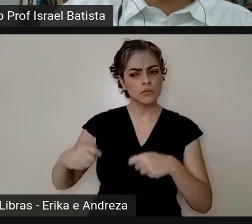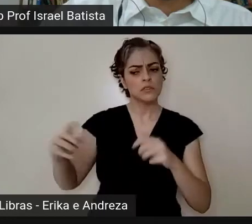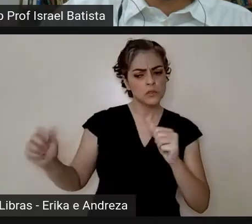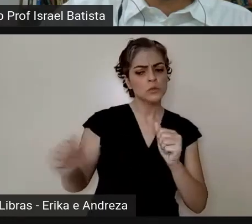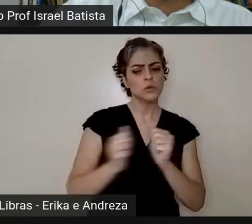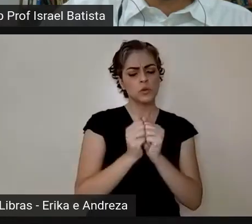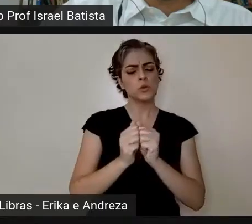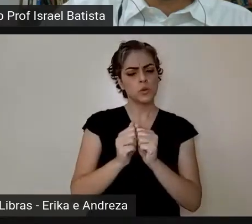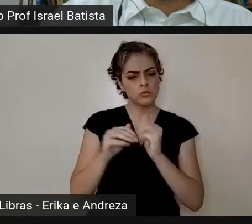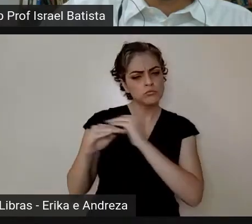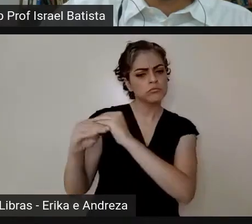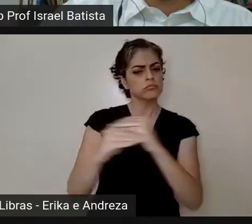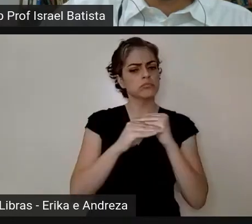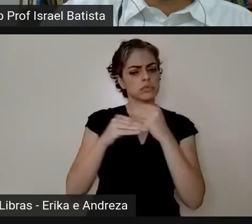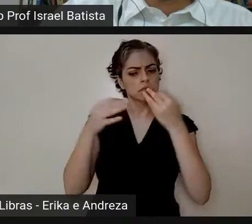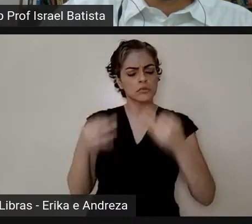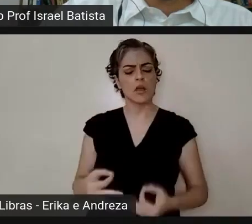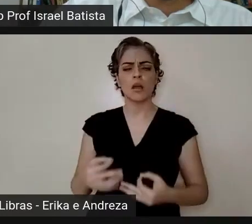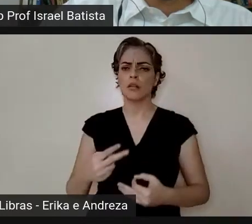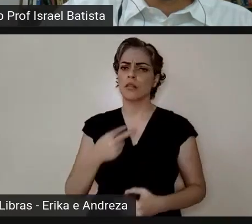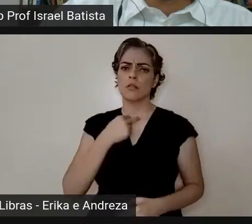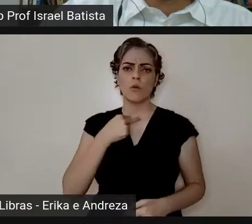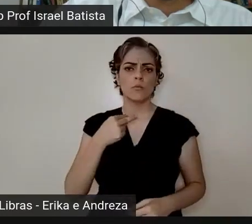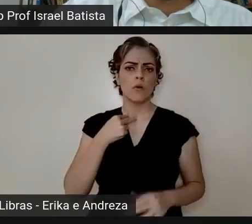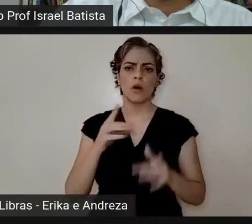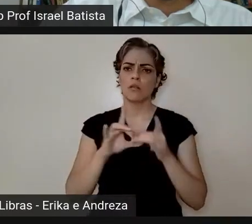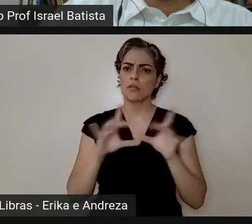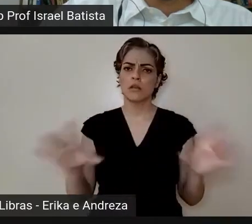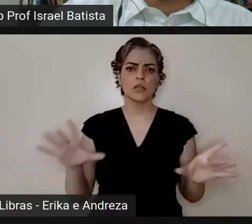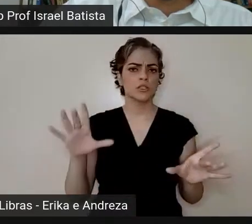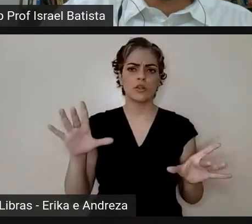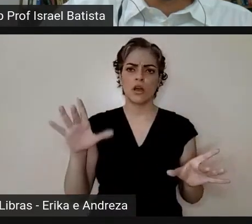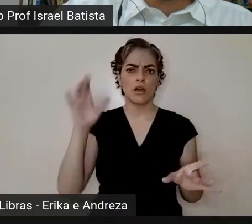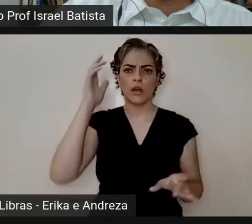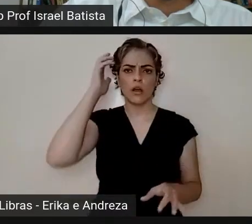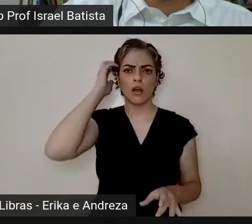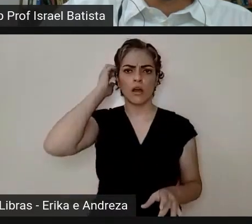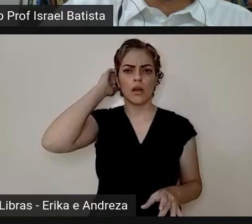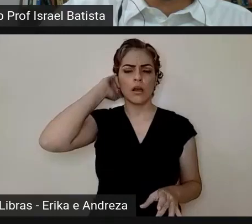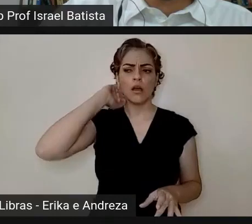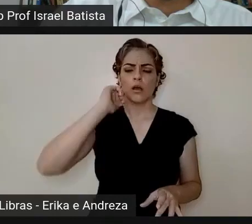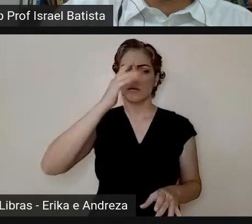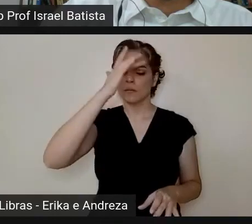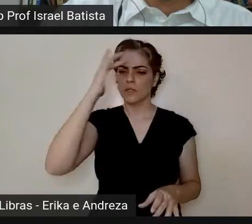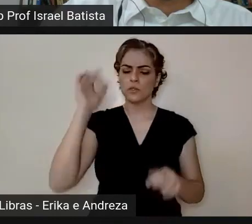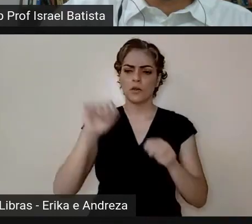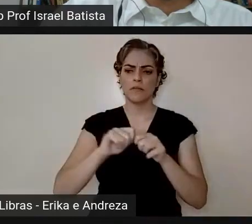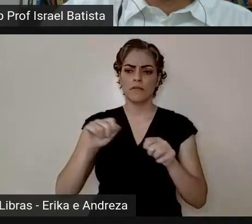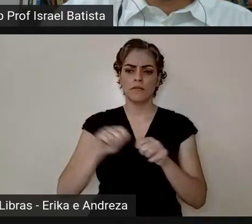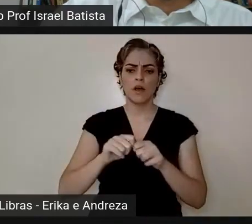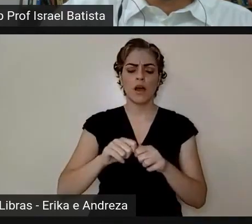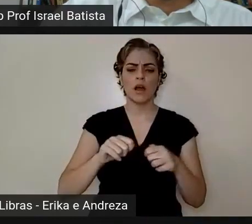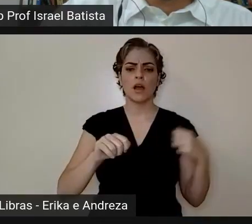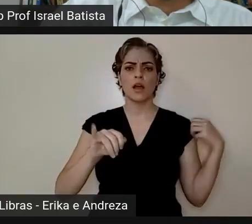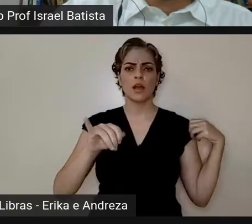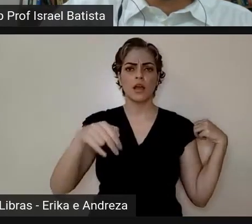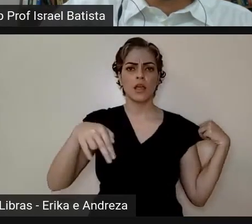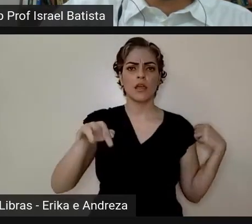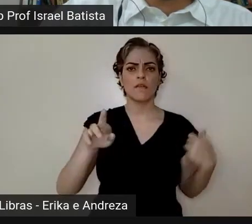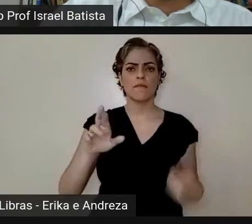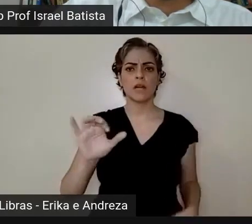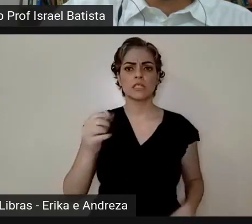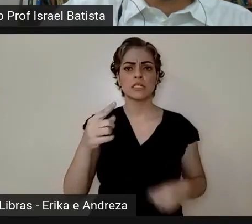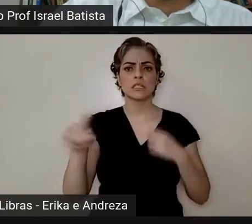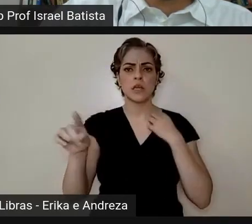de fora tem que entrar no fim dessas distorções. Nós não podemos permitir que um servidor que comete uma infração grave